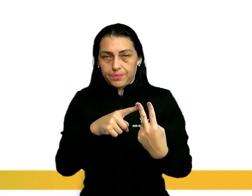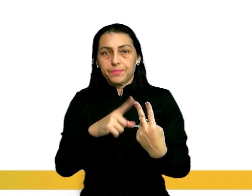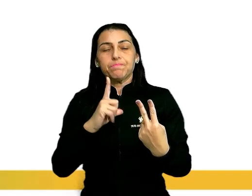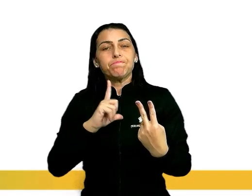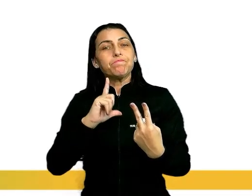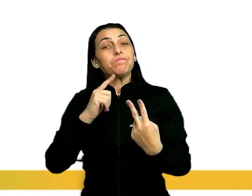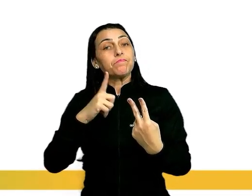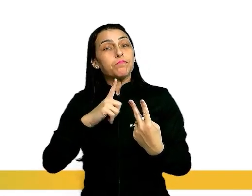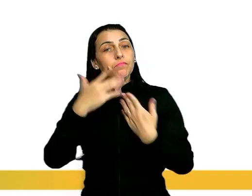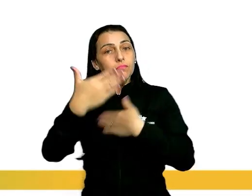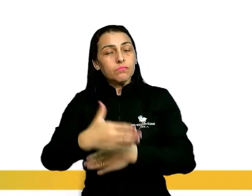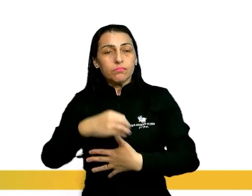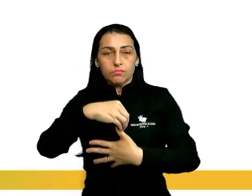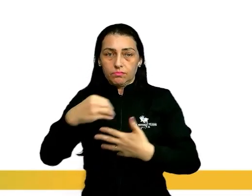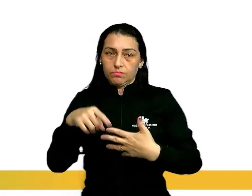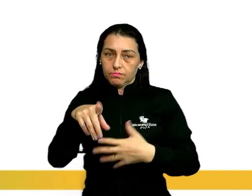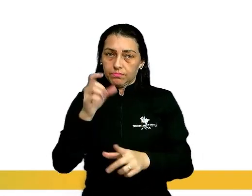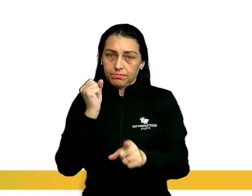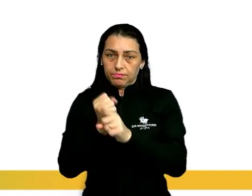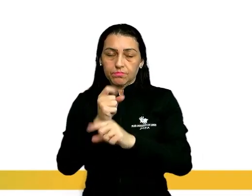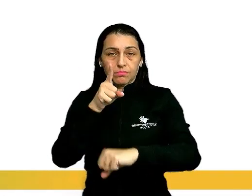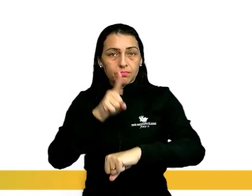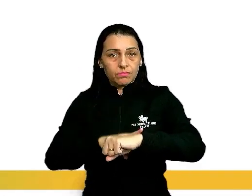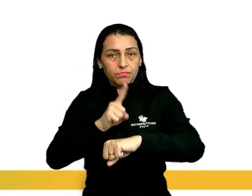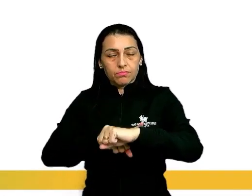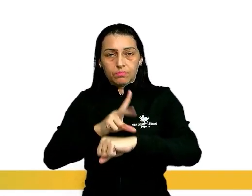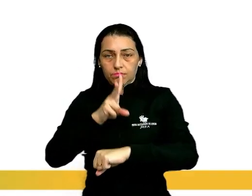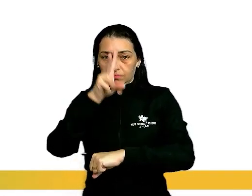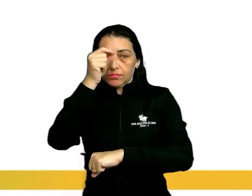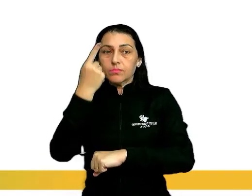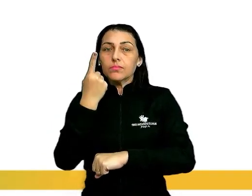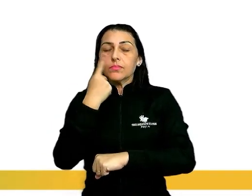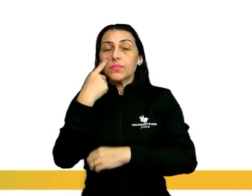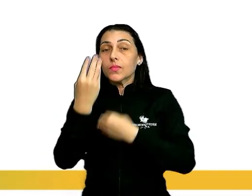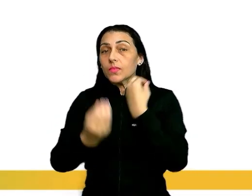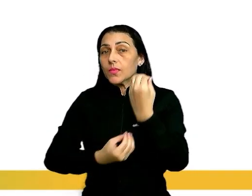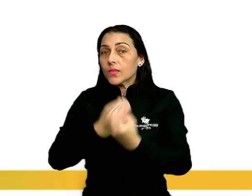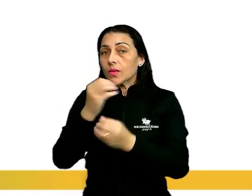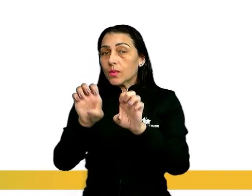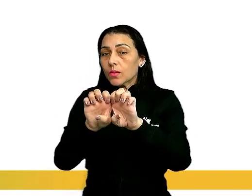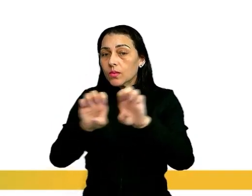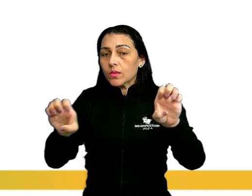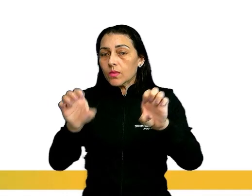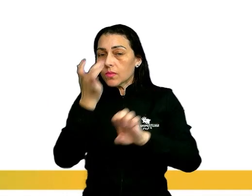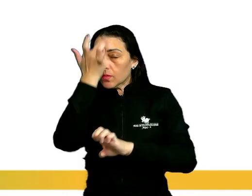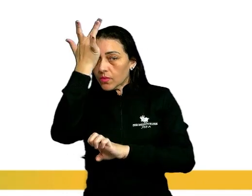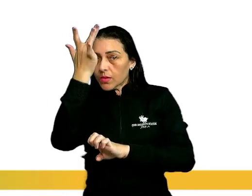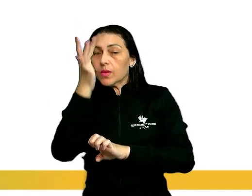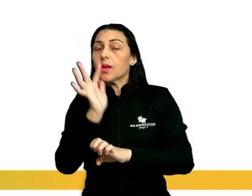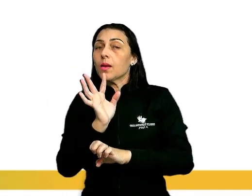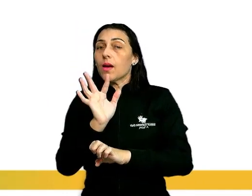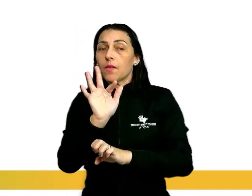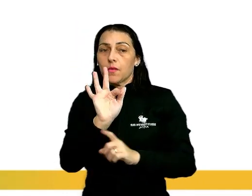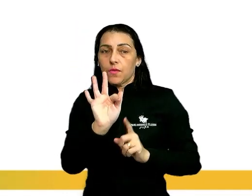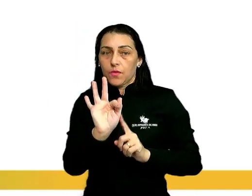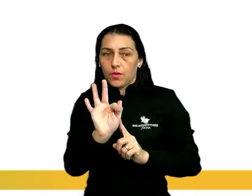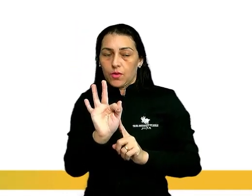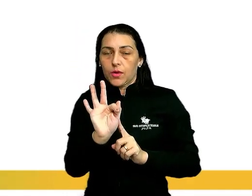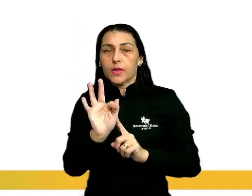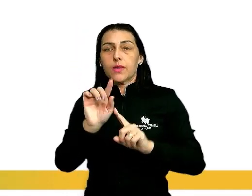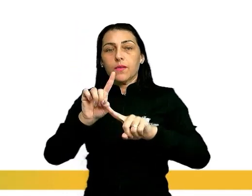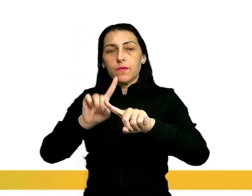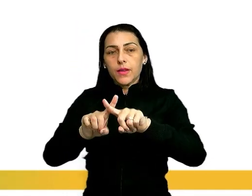exigido no ENEM você vai achar o momento da força e olha só como a equação é fácil você vai pegar a força